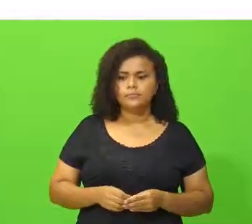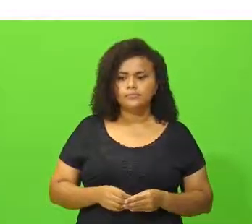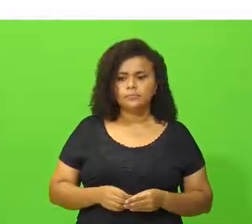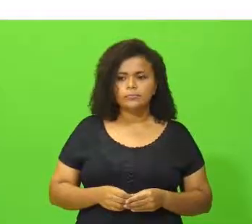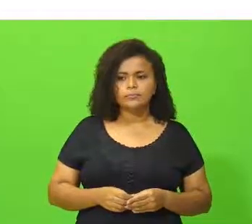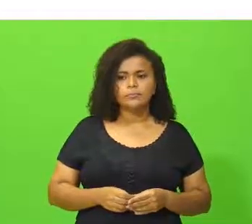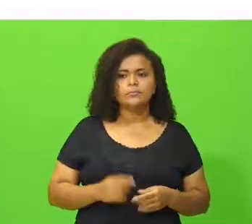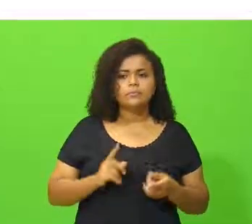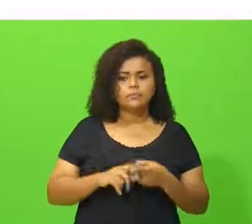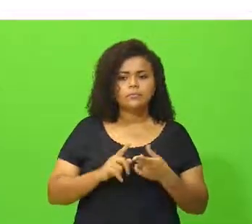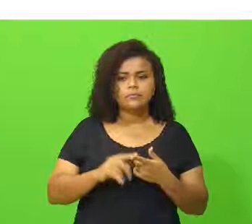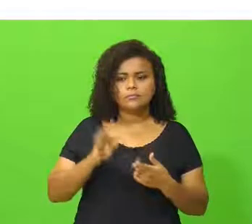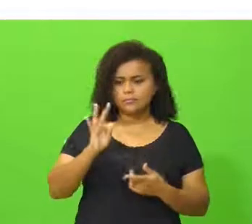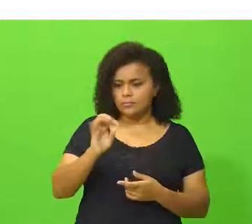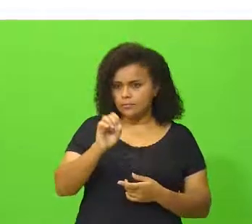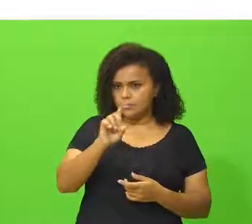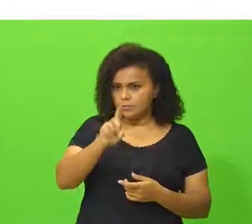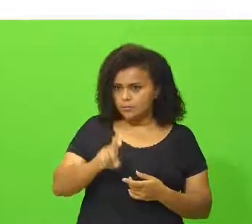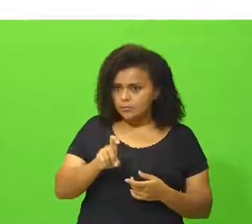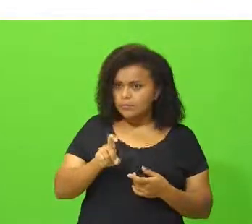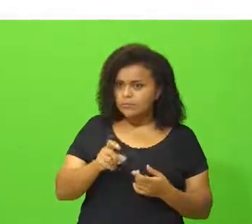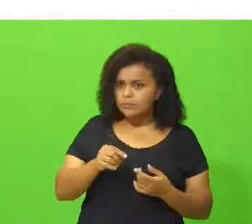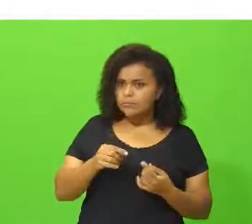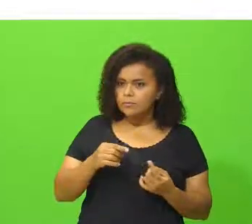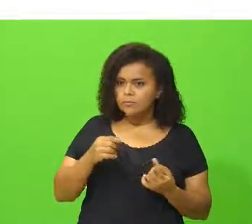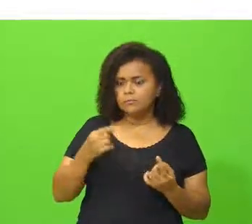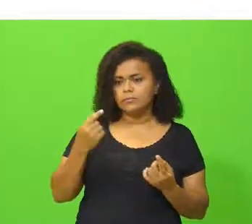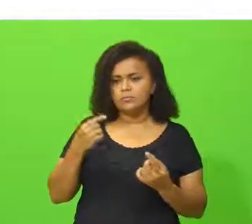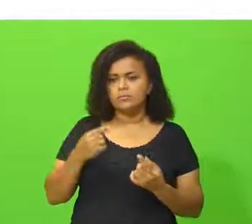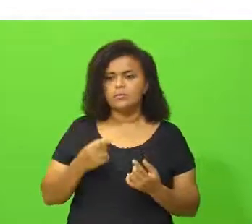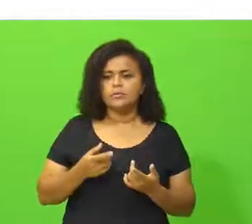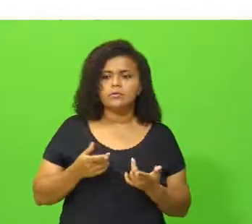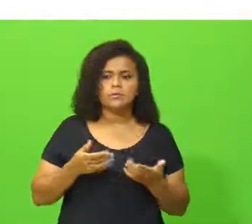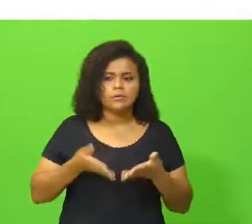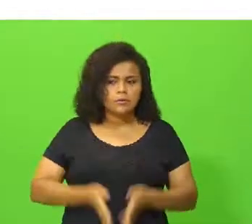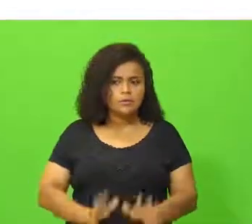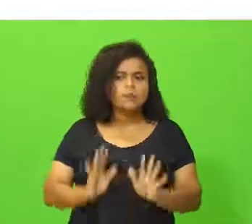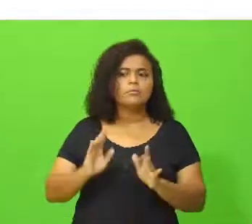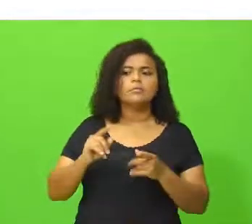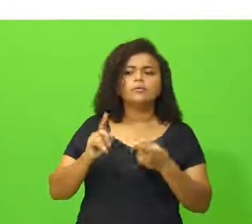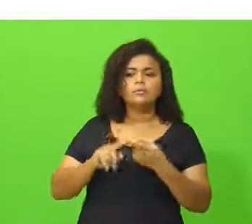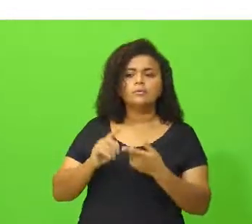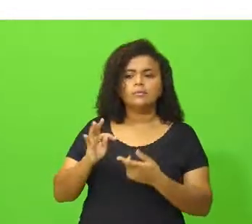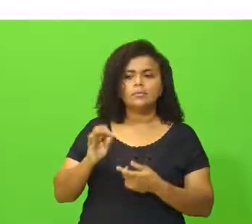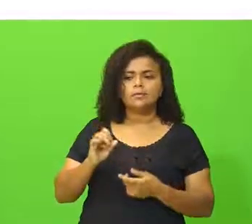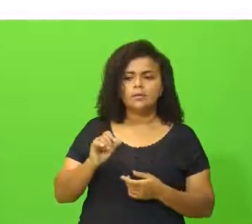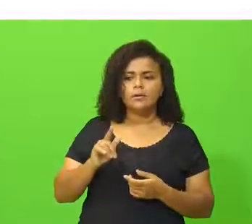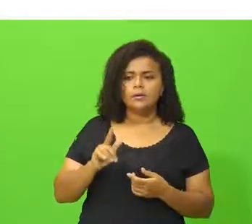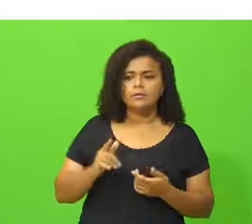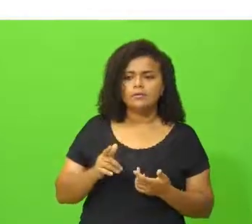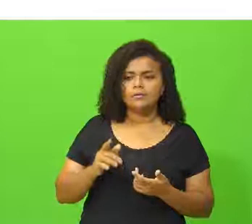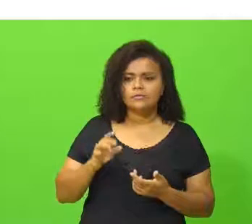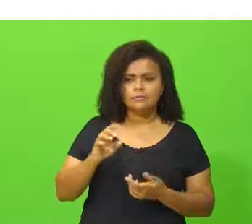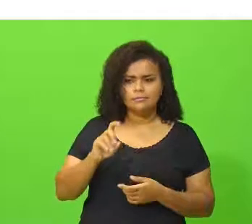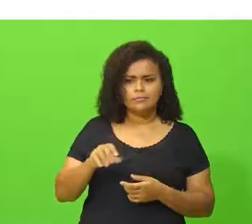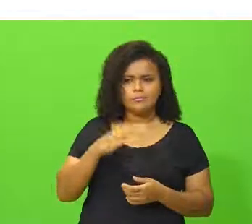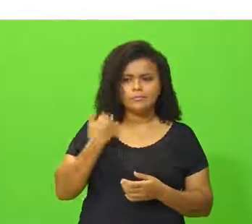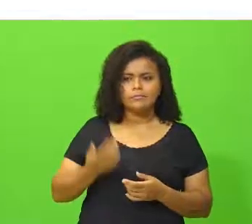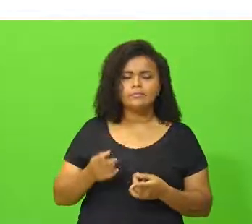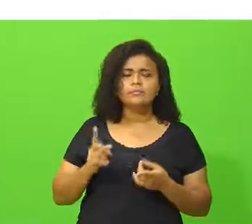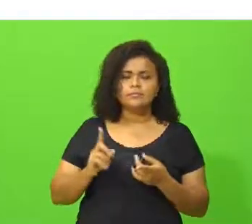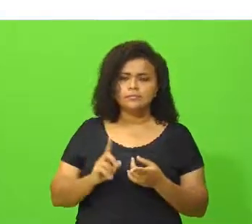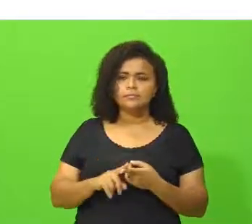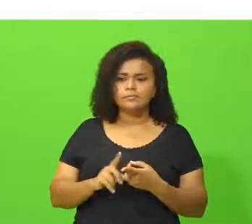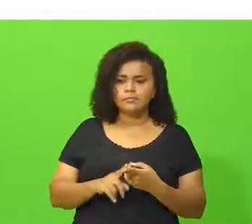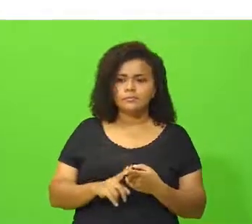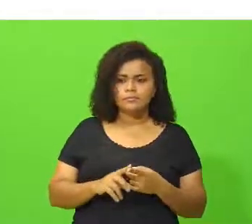diretamente associada às taxas de natalidade. Professor, quais são os motivos que levaram a população a ter uma redução